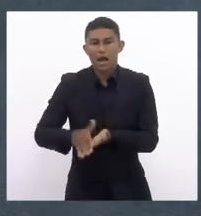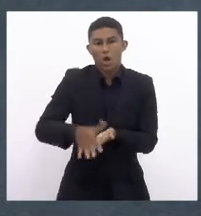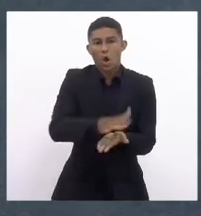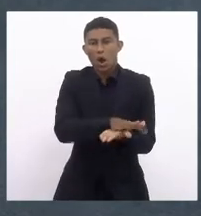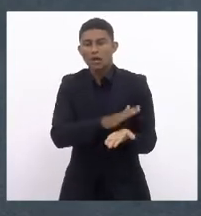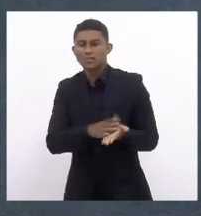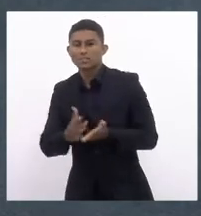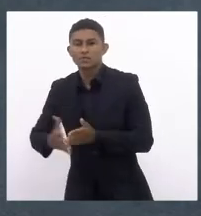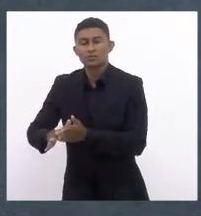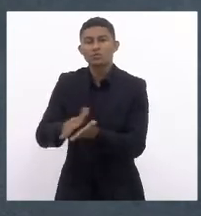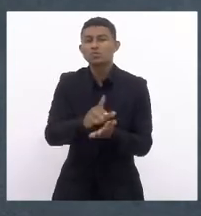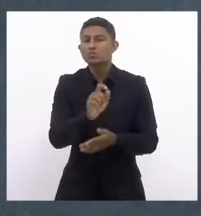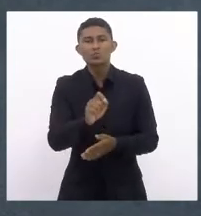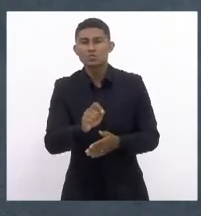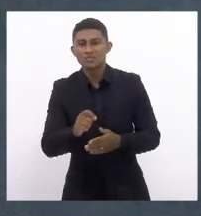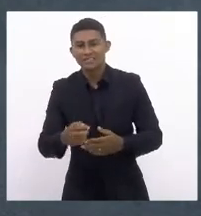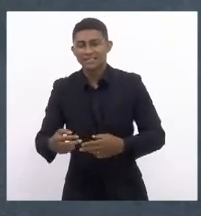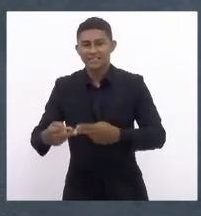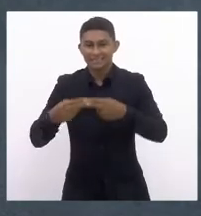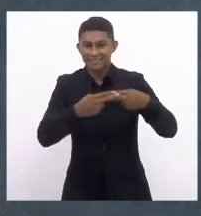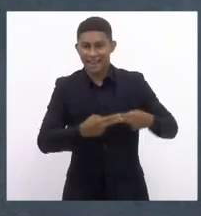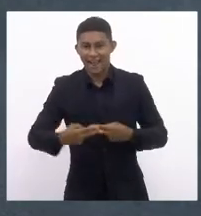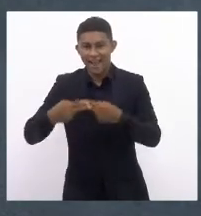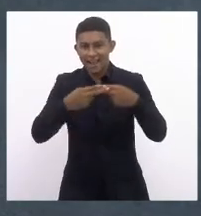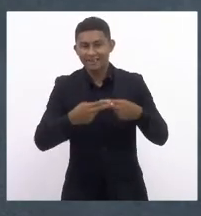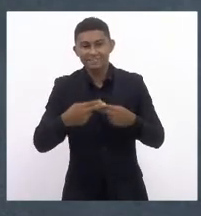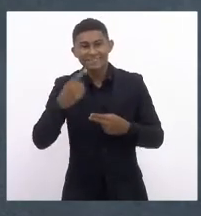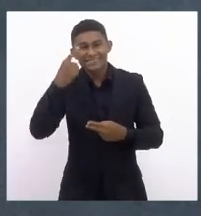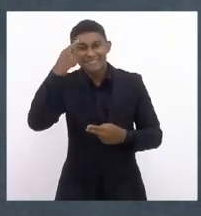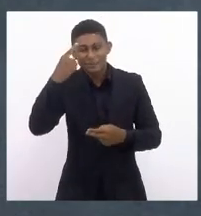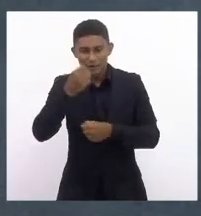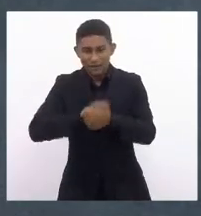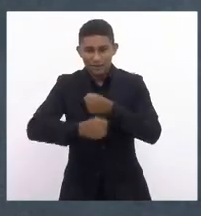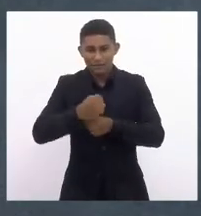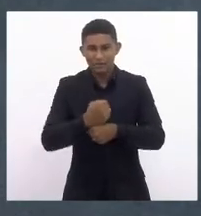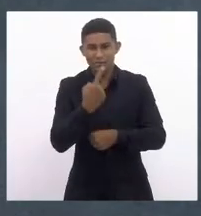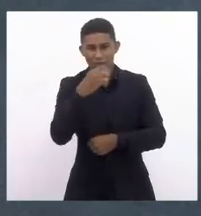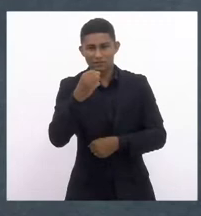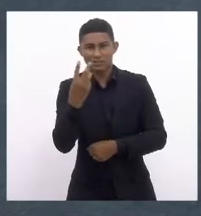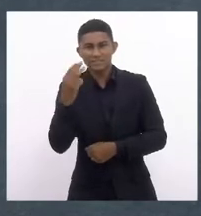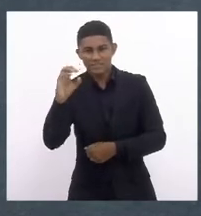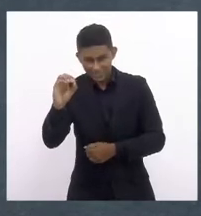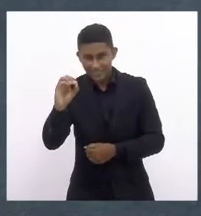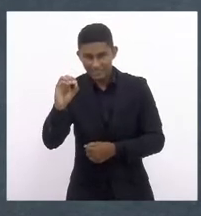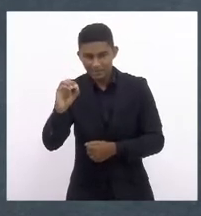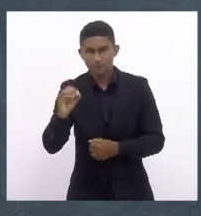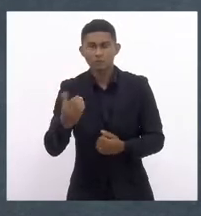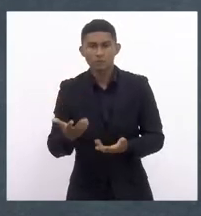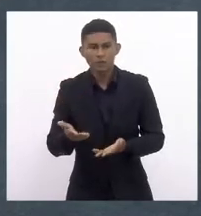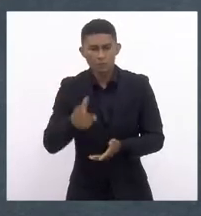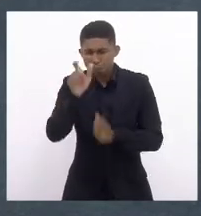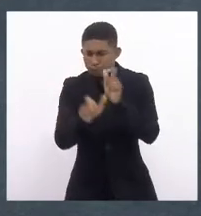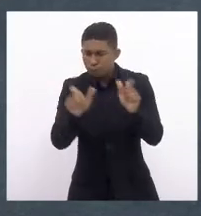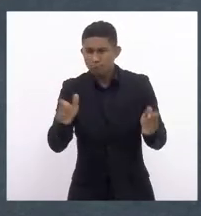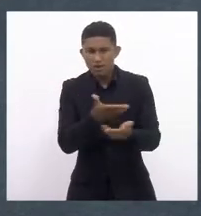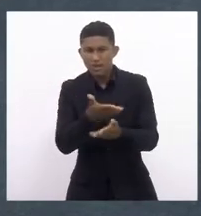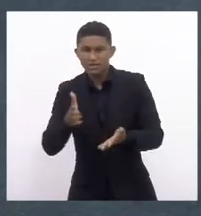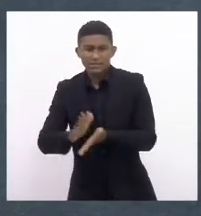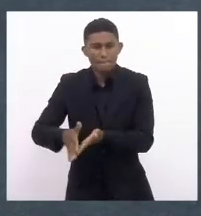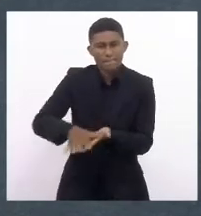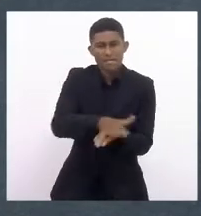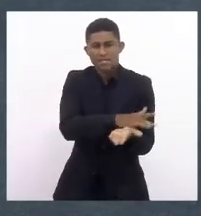encontro iniciado na década de 30 por Paulo da Portela, quando os sambistas, após um dia cansativo de